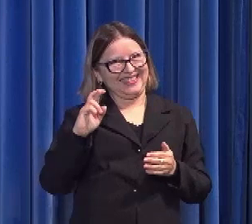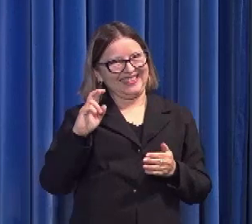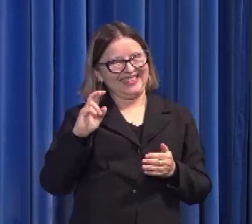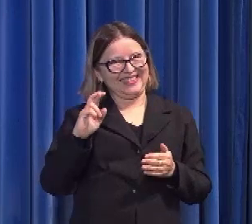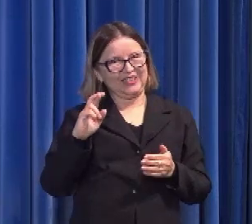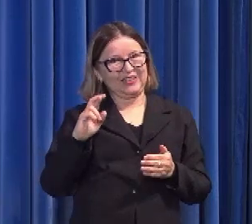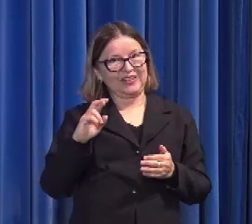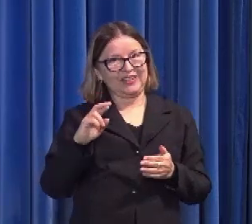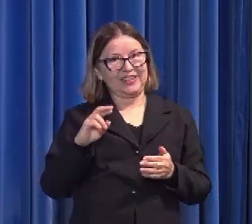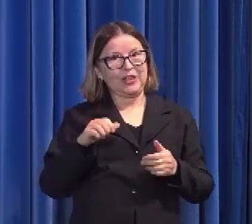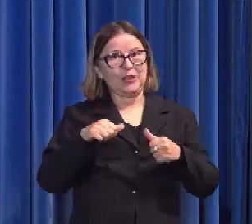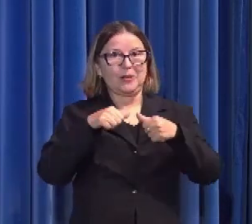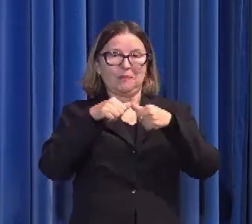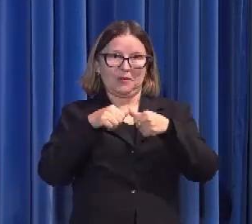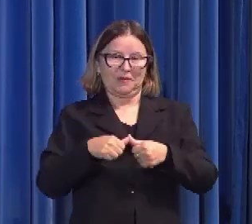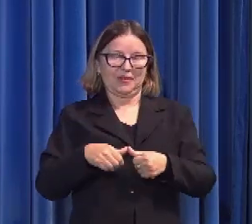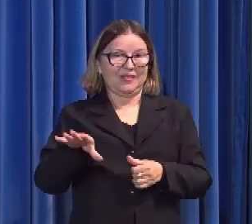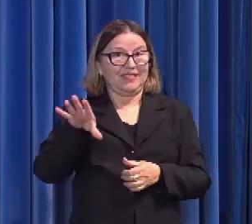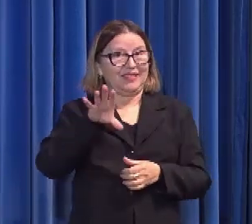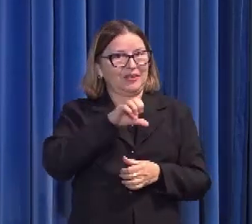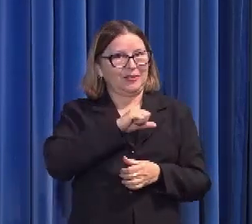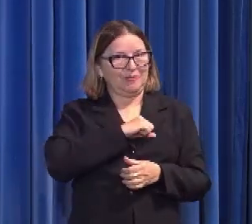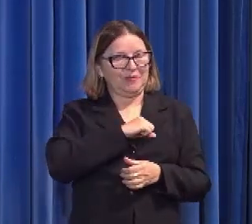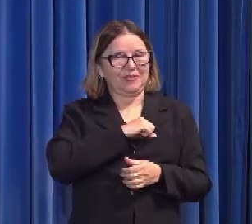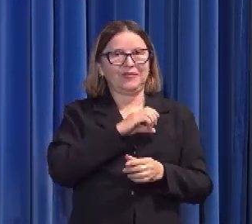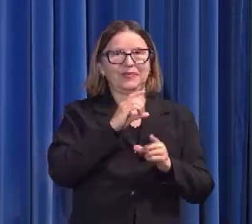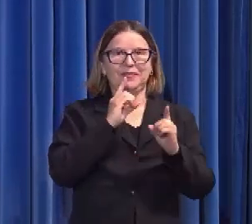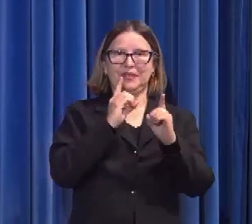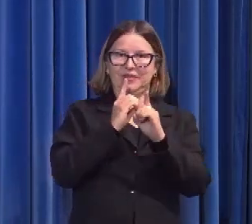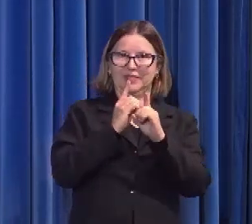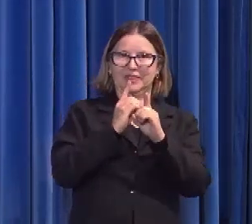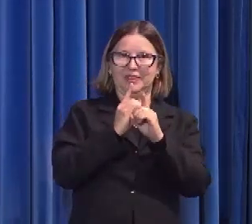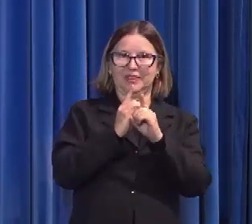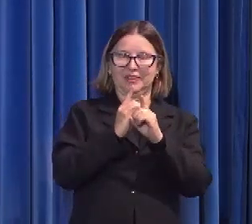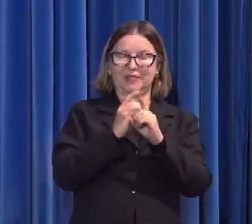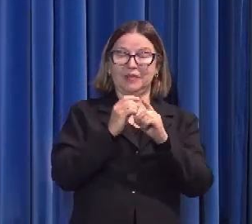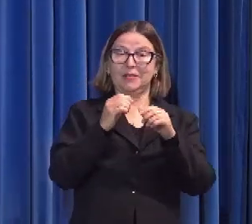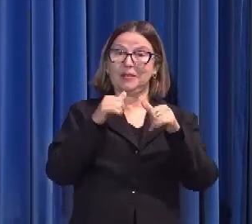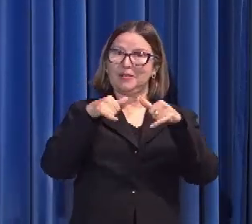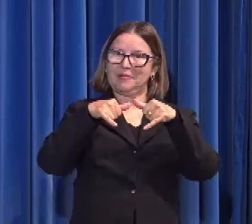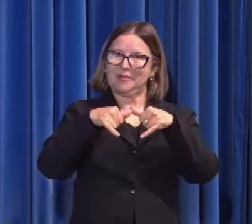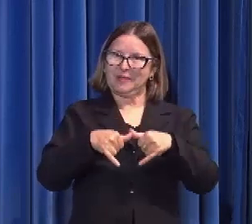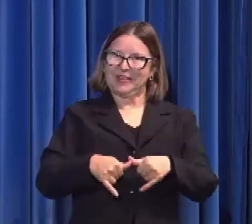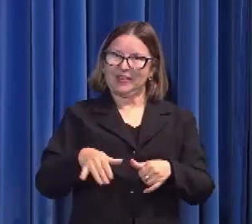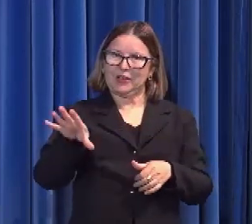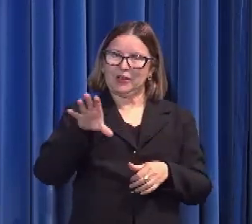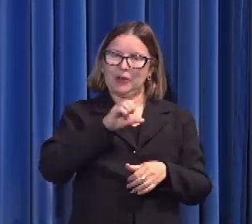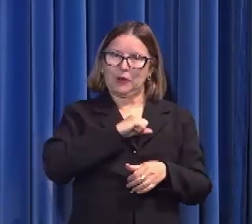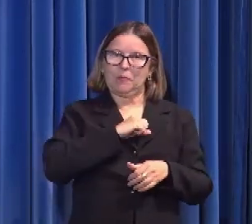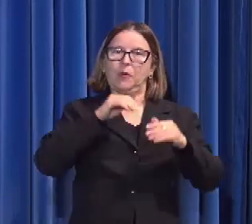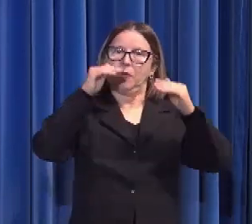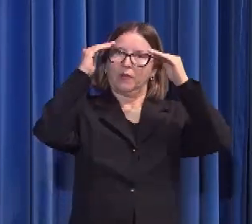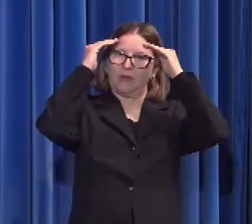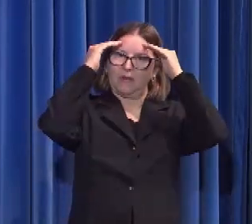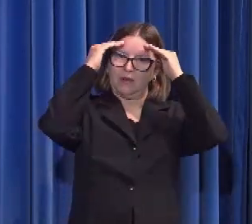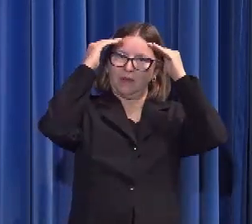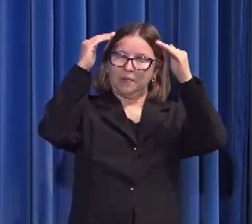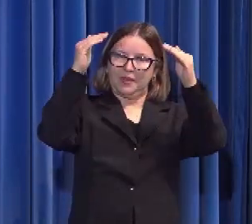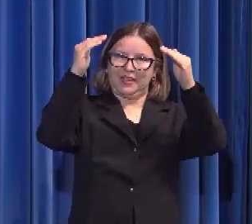permanecendo no amor os discípulos permanecem o seu amor obedecem